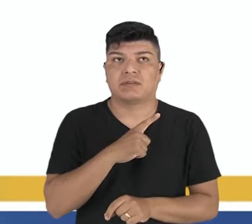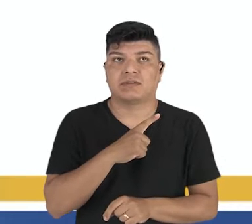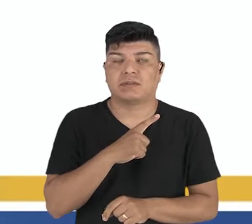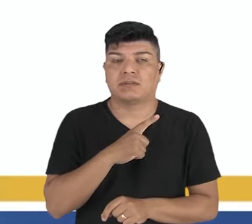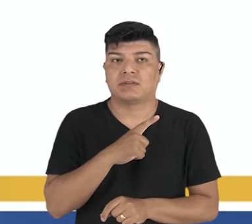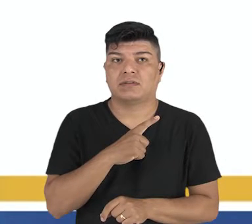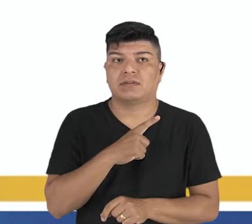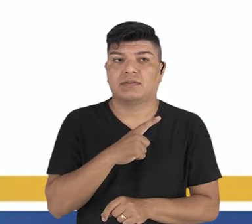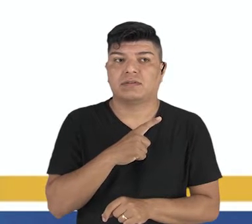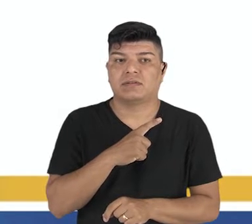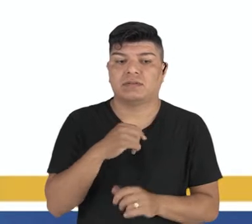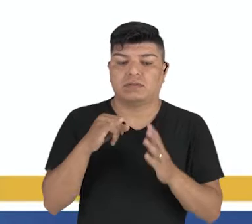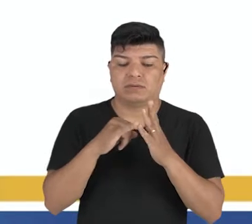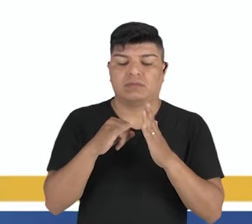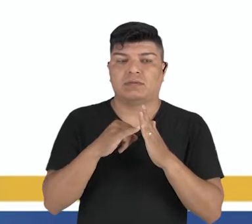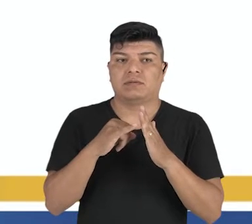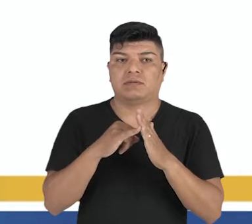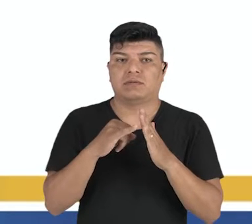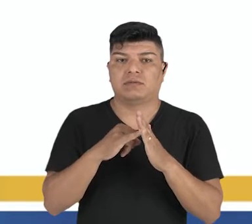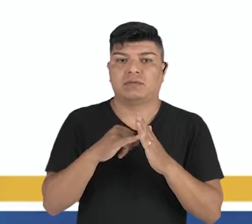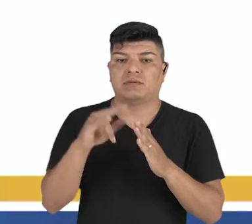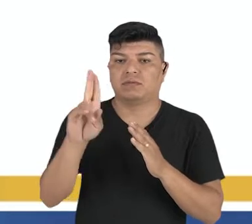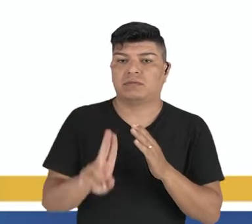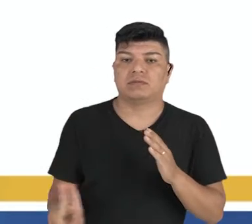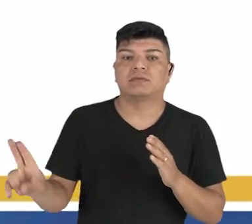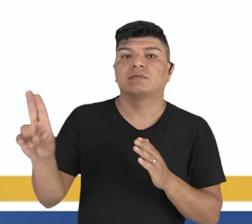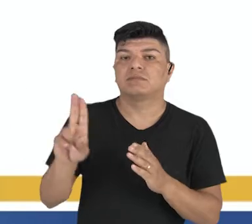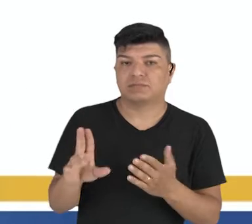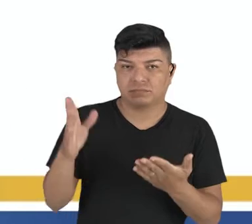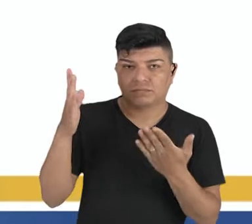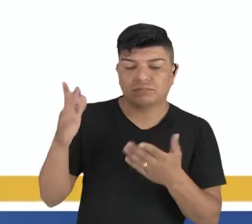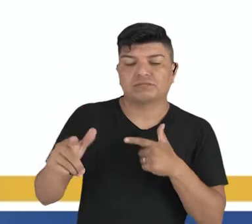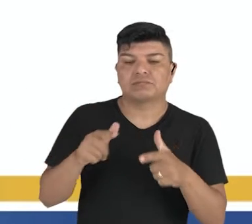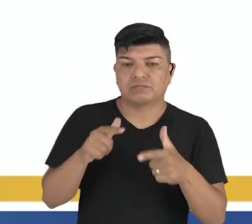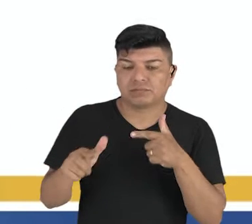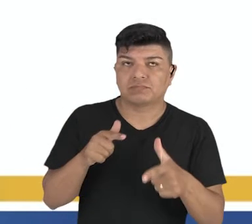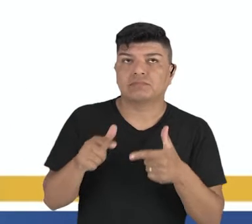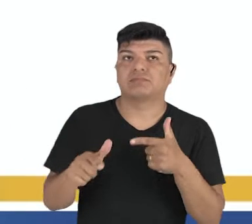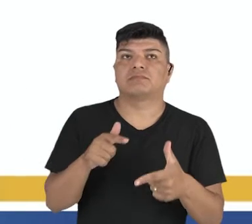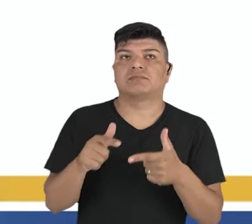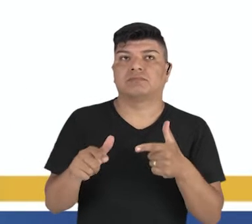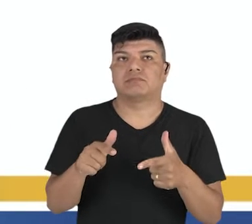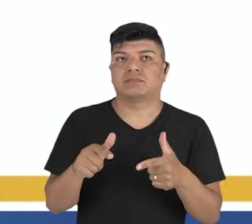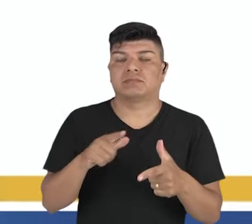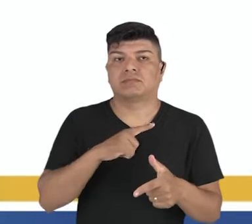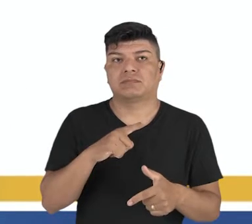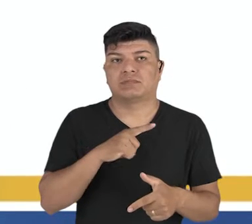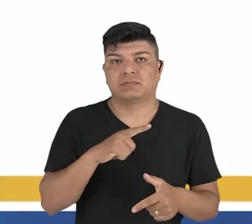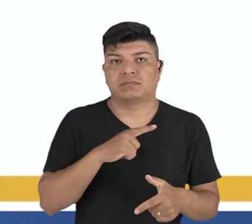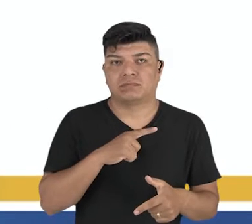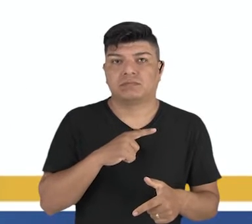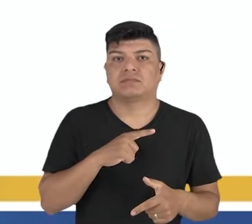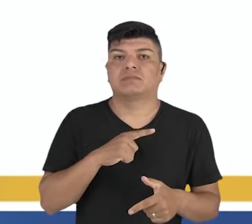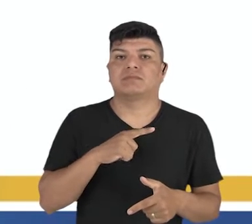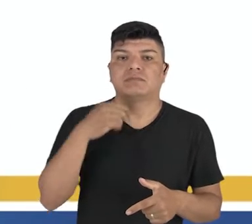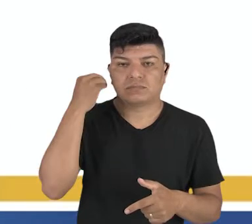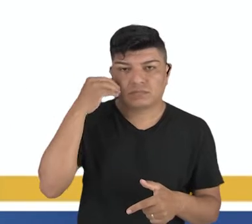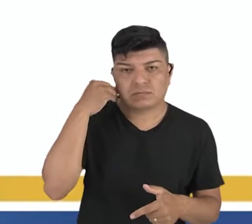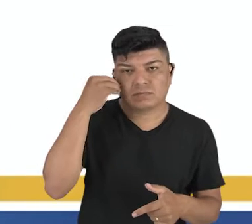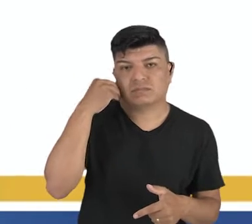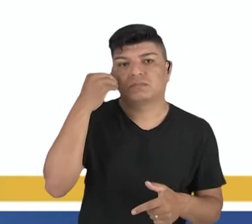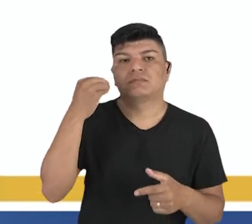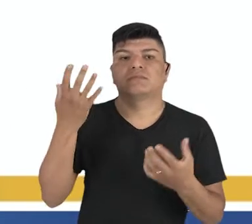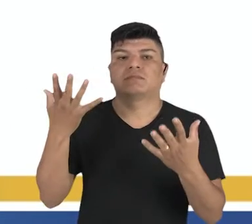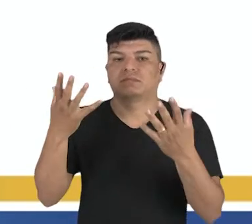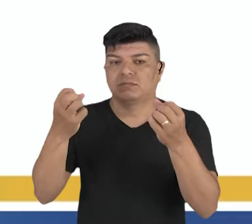um instituto que trabalha com isso, que vai que tem bagagem para falar